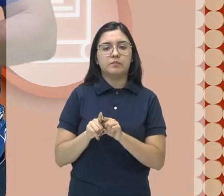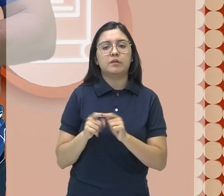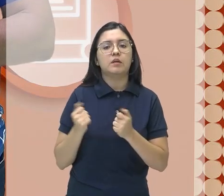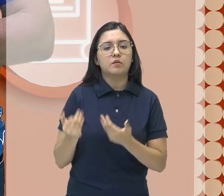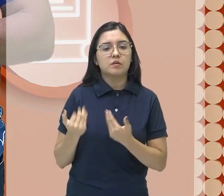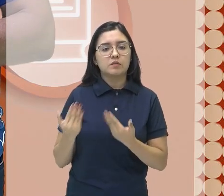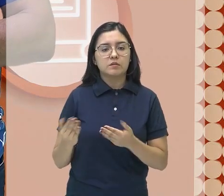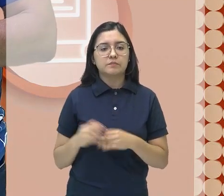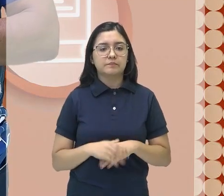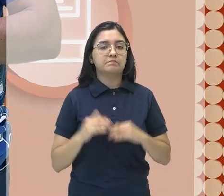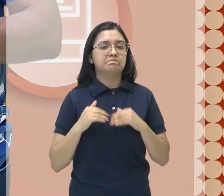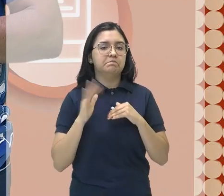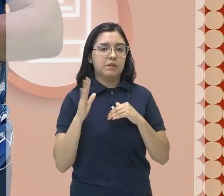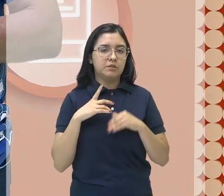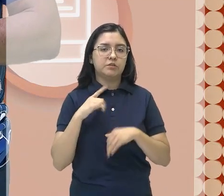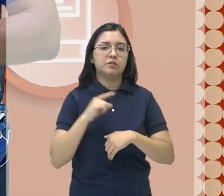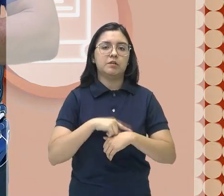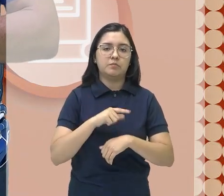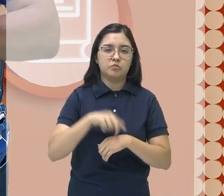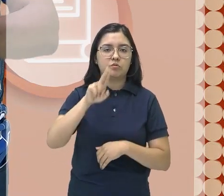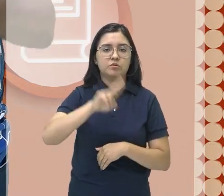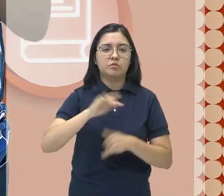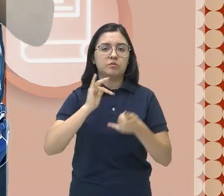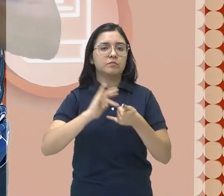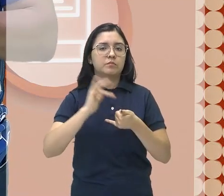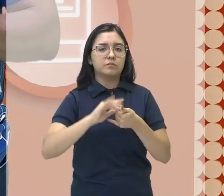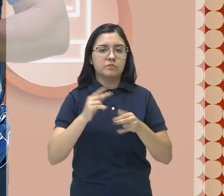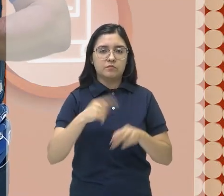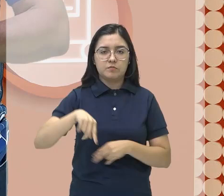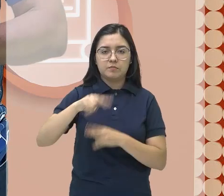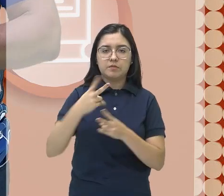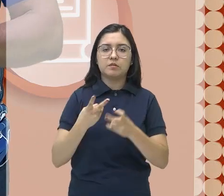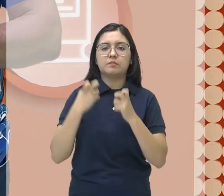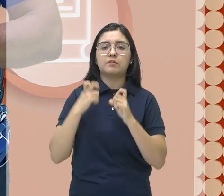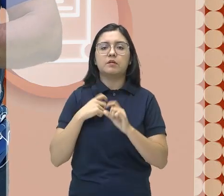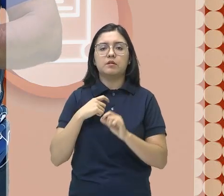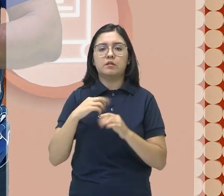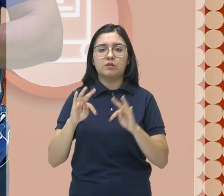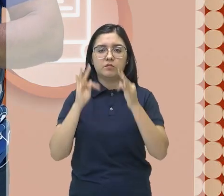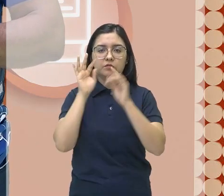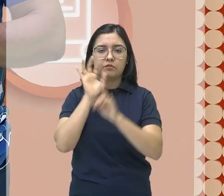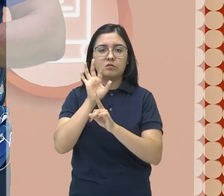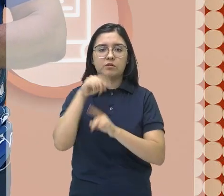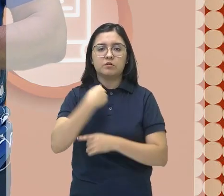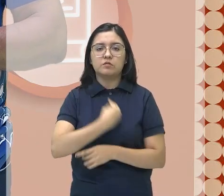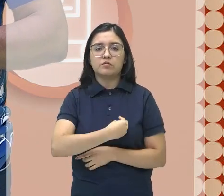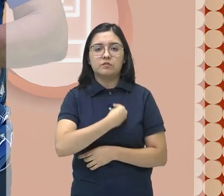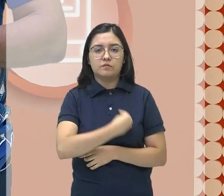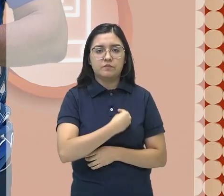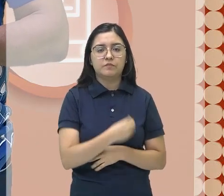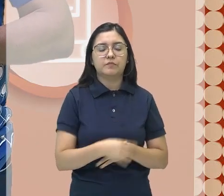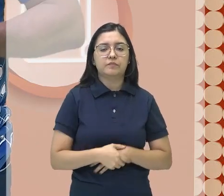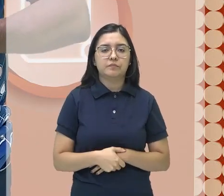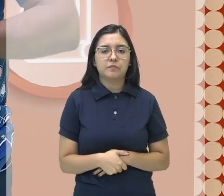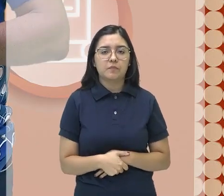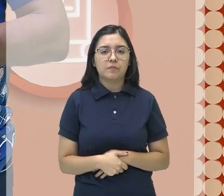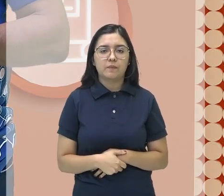né? Então, você perceberá a influência da tecnologia na nossa vida. Ela influencia